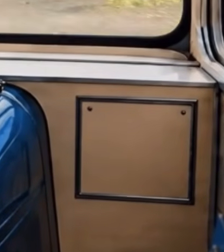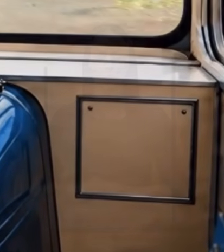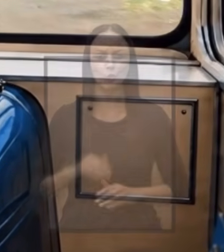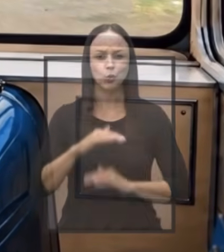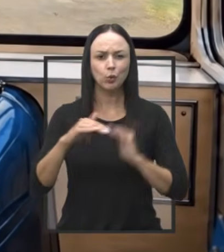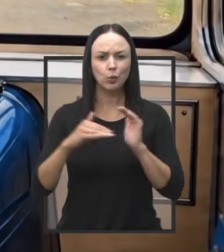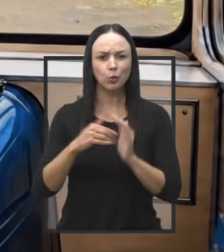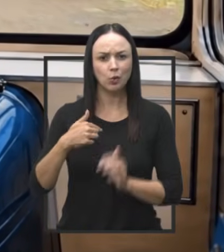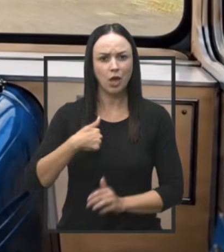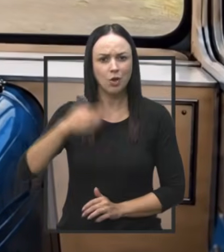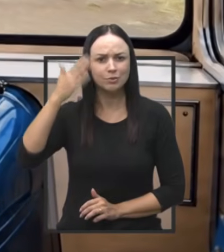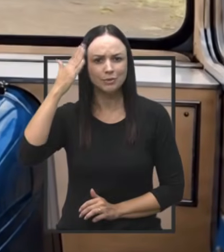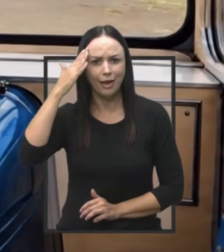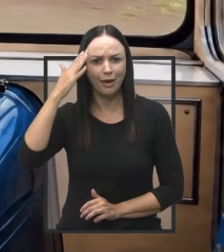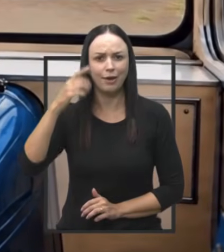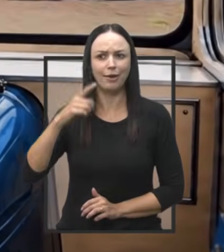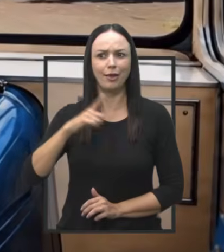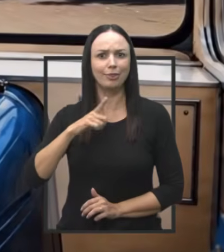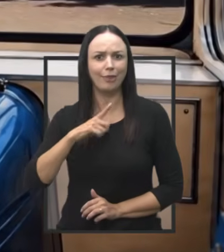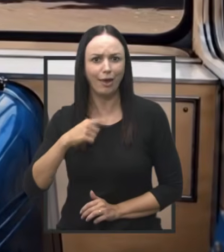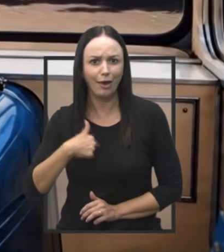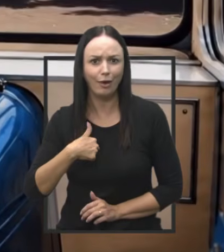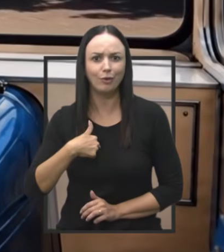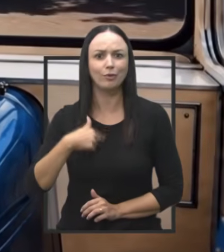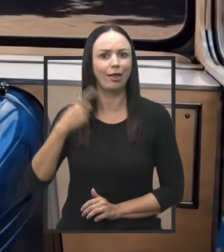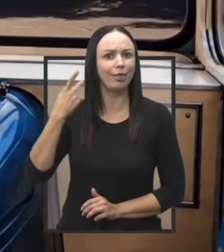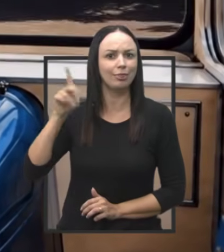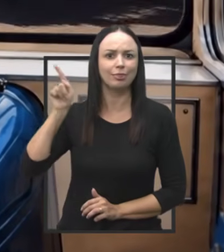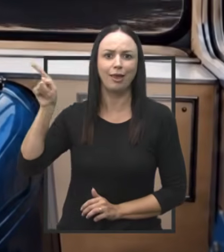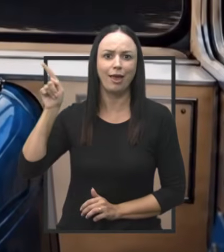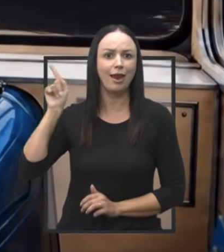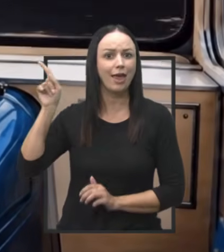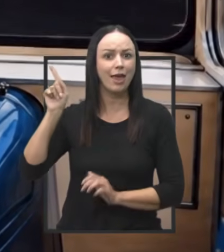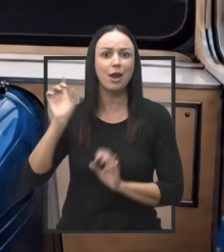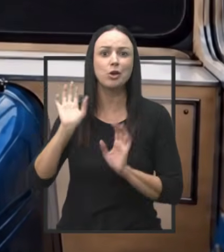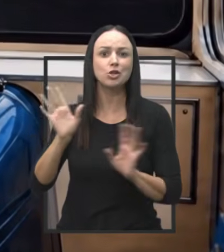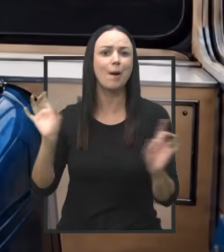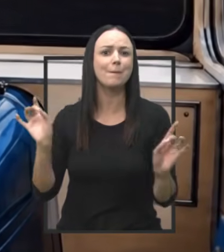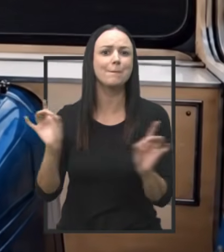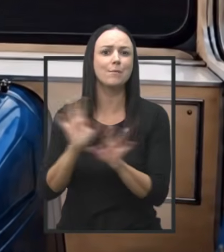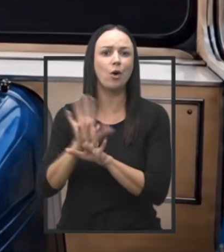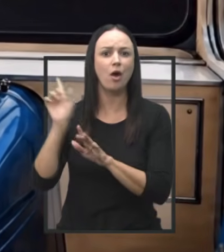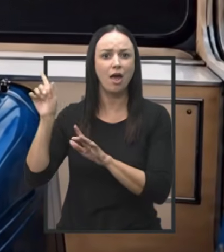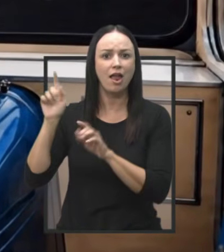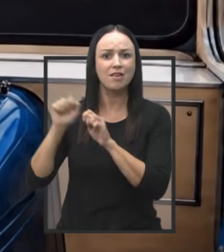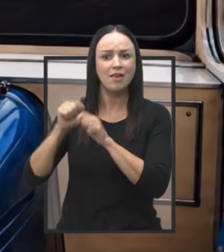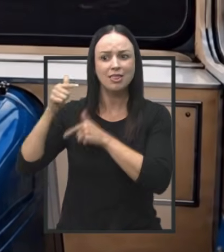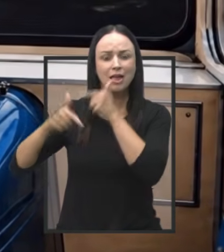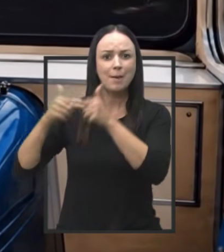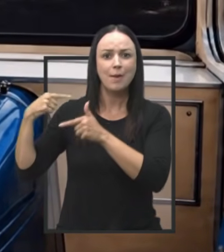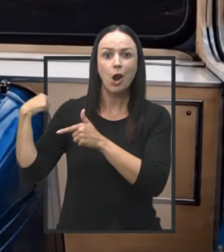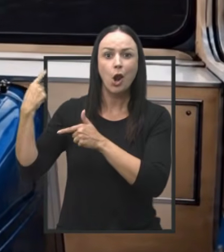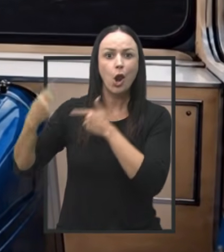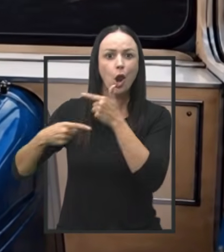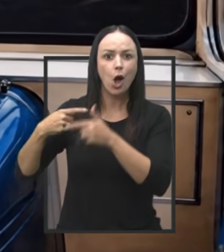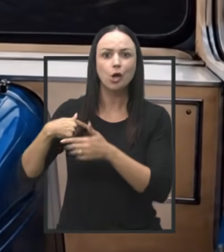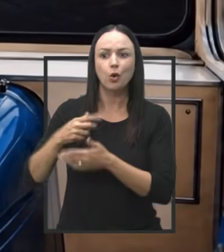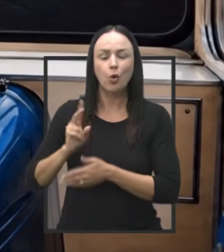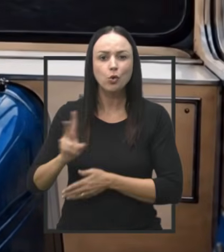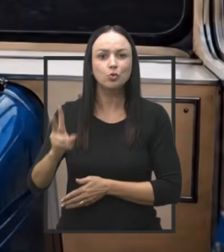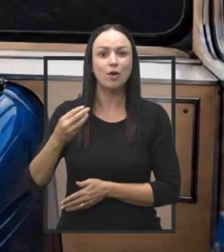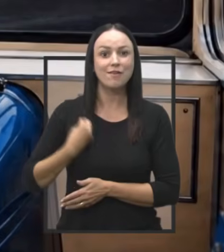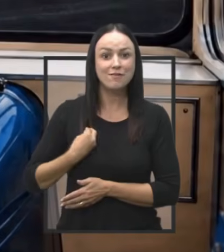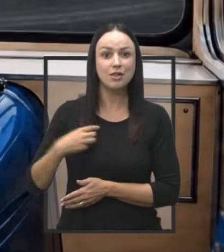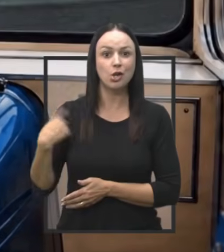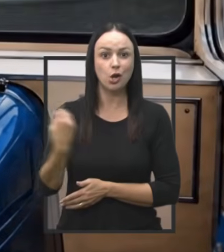Tudo que eu sei, tudo que eu tenho veio dele, ele deixou tudo pronto. Hoje a gente colhe o que ele plantou, a gente vive da